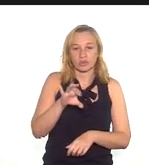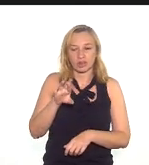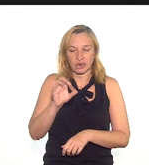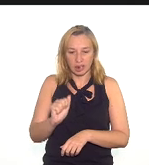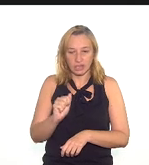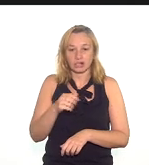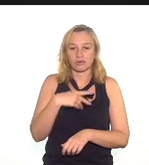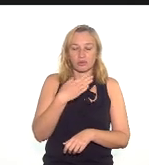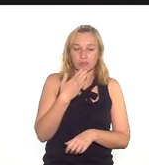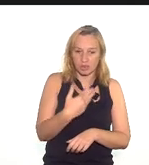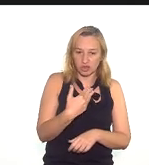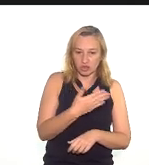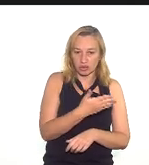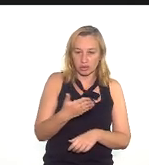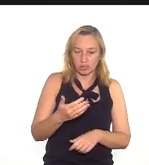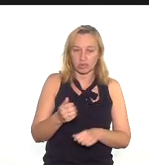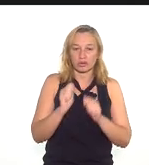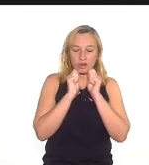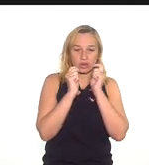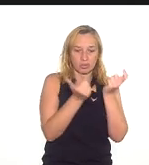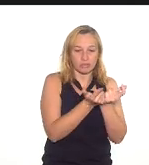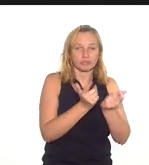solicitação da Assembleia.